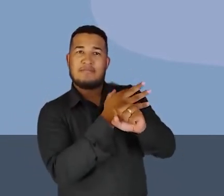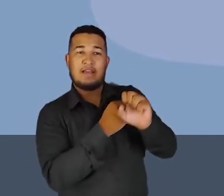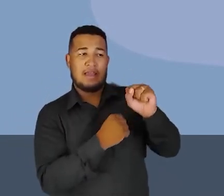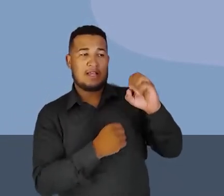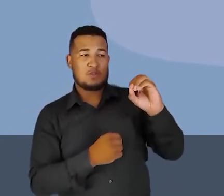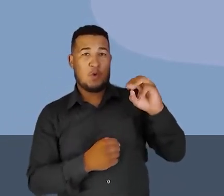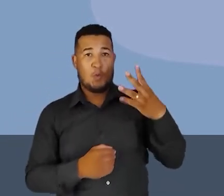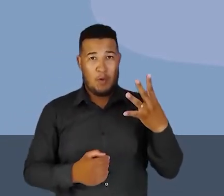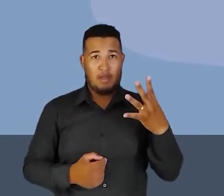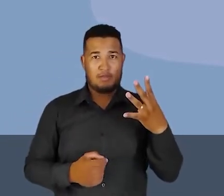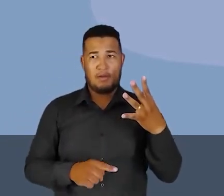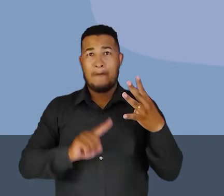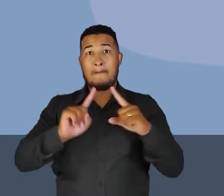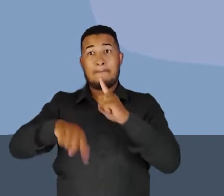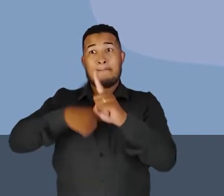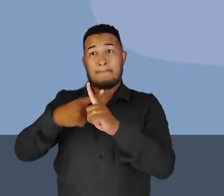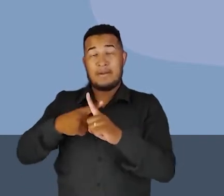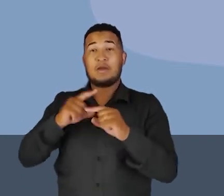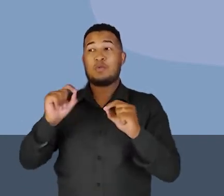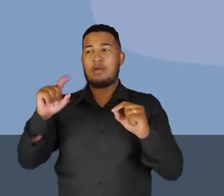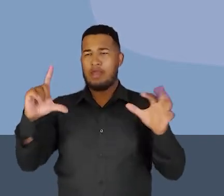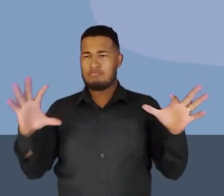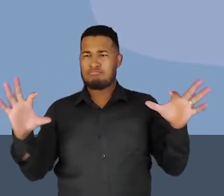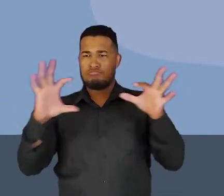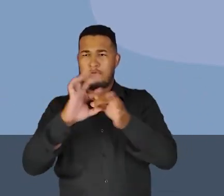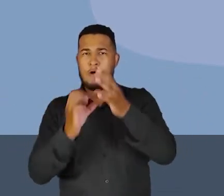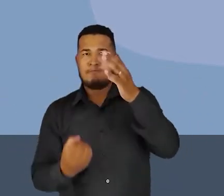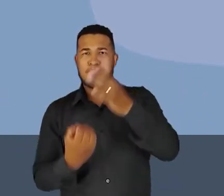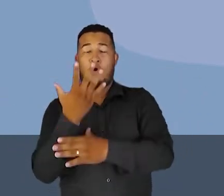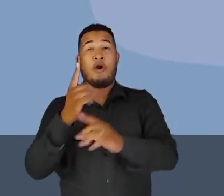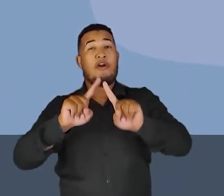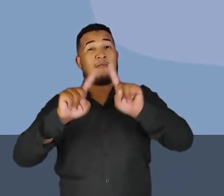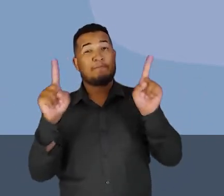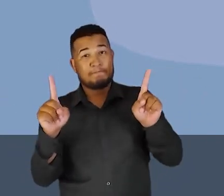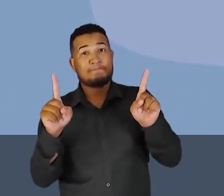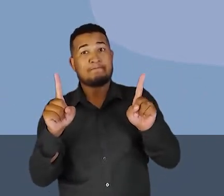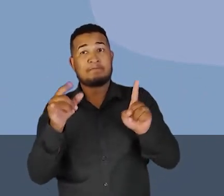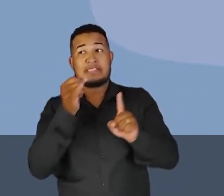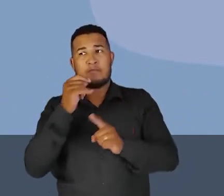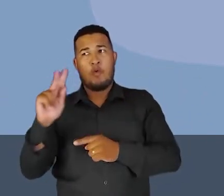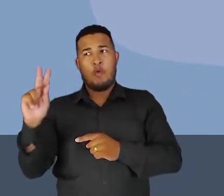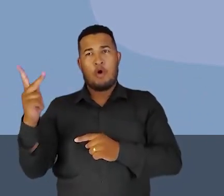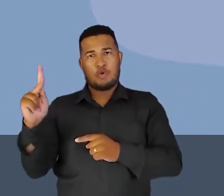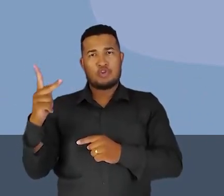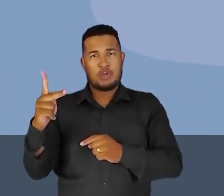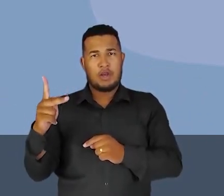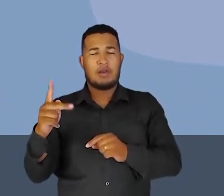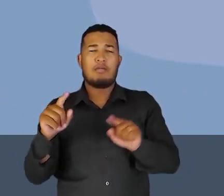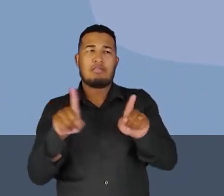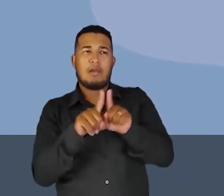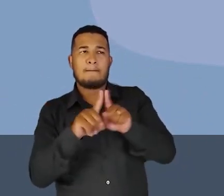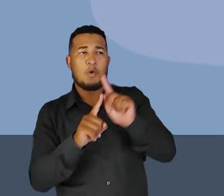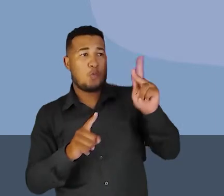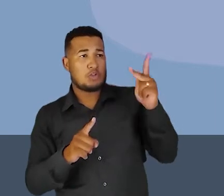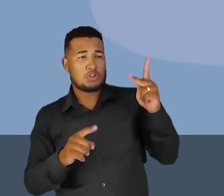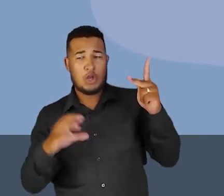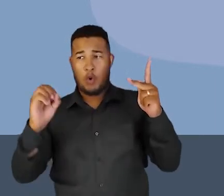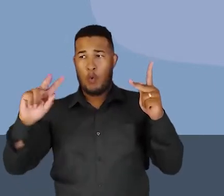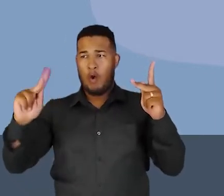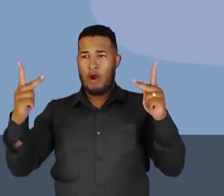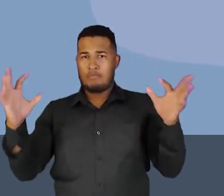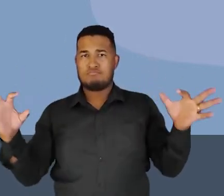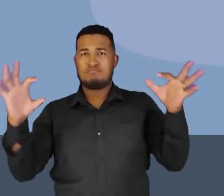que é o sulfato, com o íon cálcio. Porém, quando o hidrogênio e a hidroxila interagem, eu não tenho